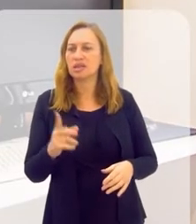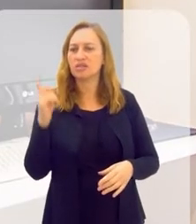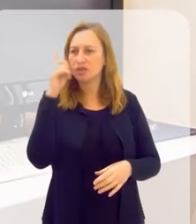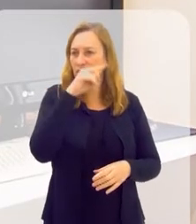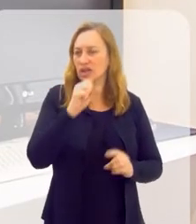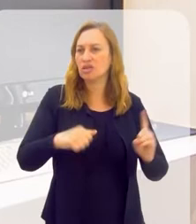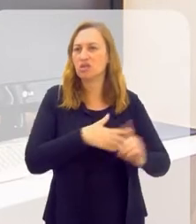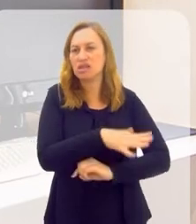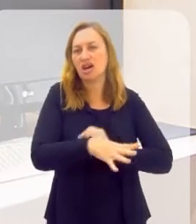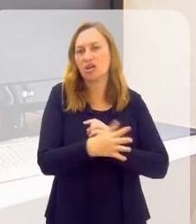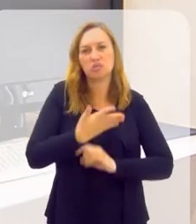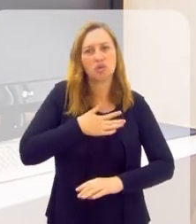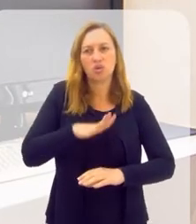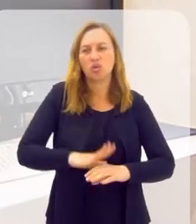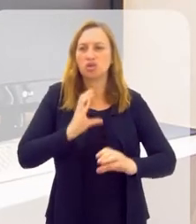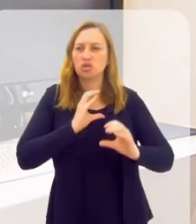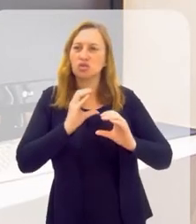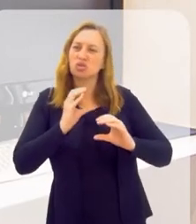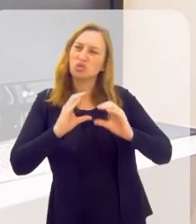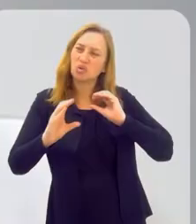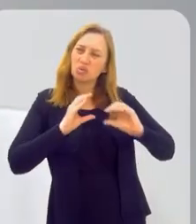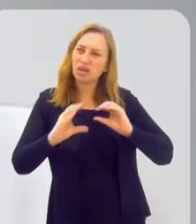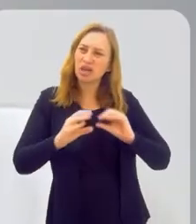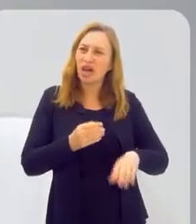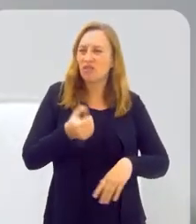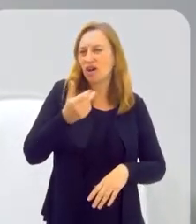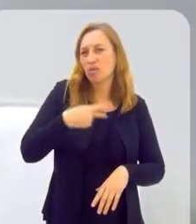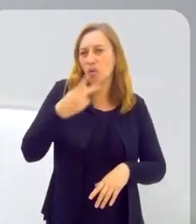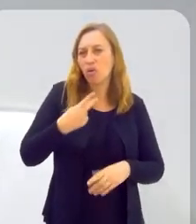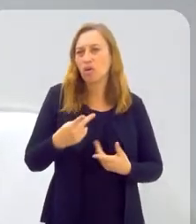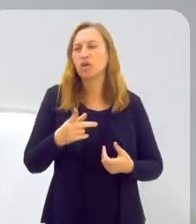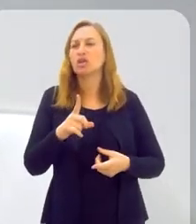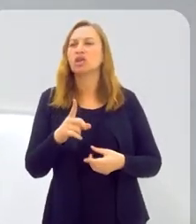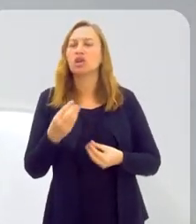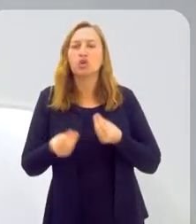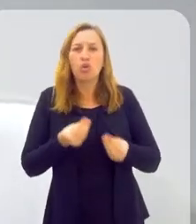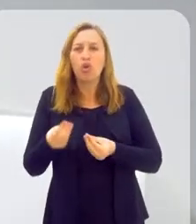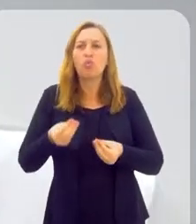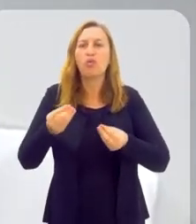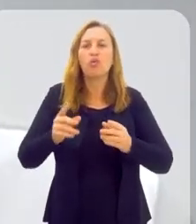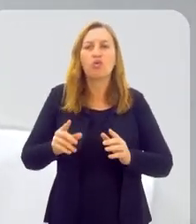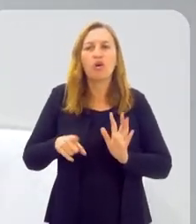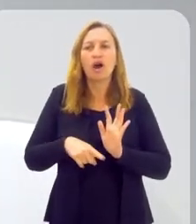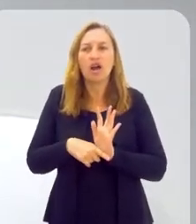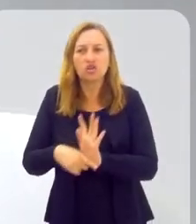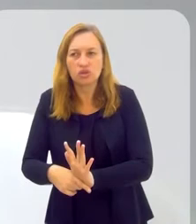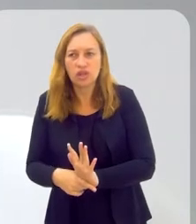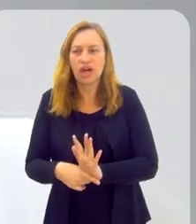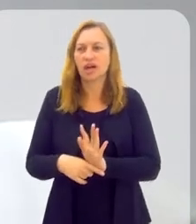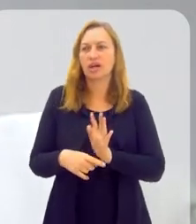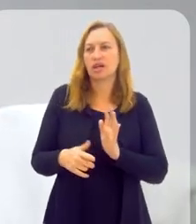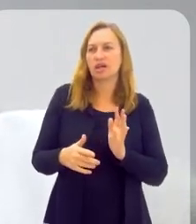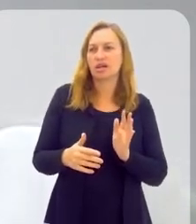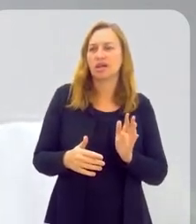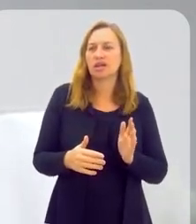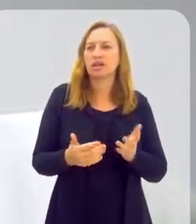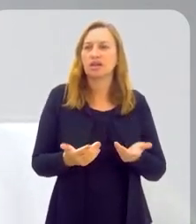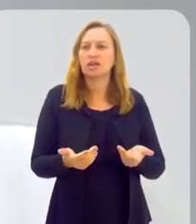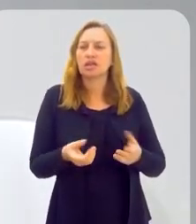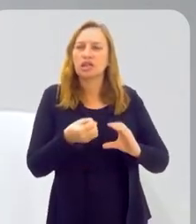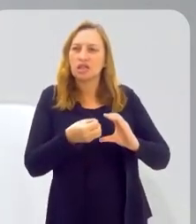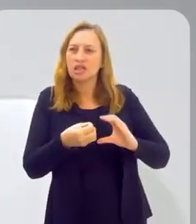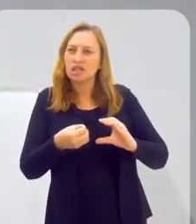sociais e que não gostam de comunicar ou falam pouco. E nós também, como fazemos isto para a dimensão física,